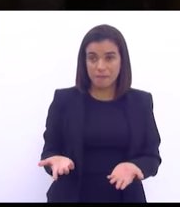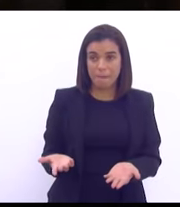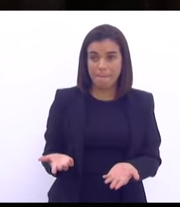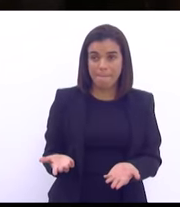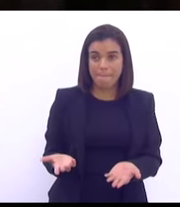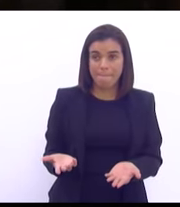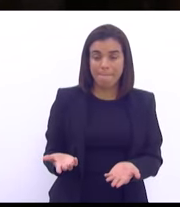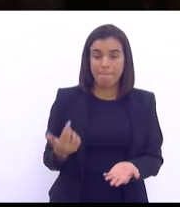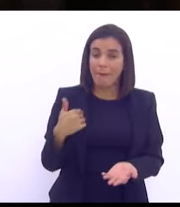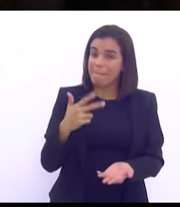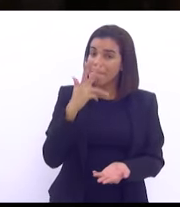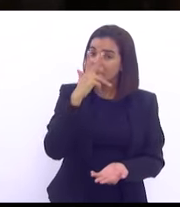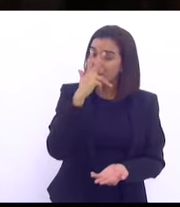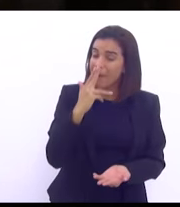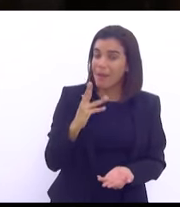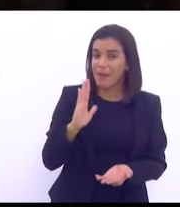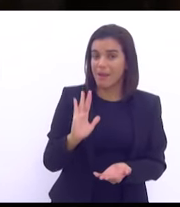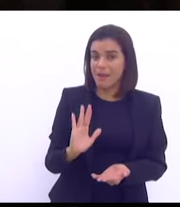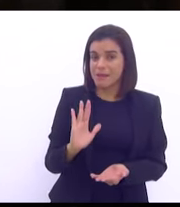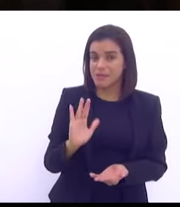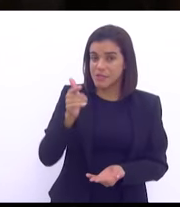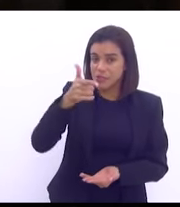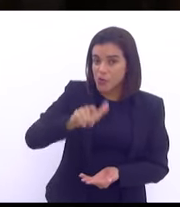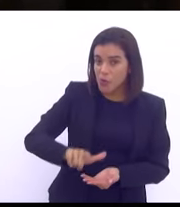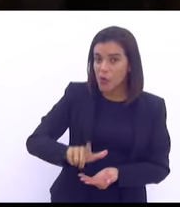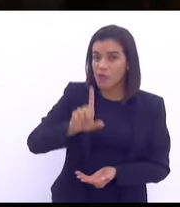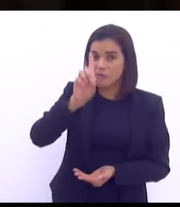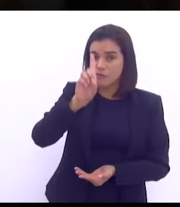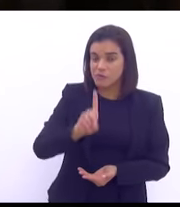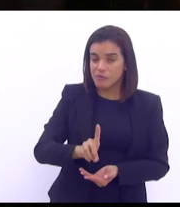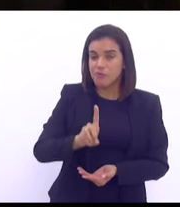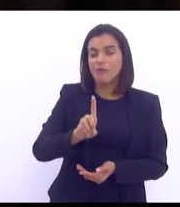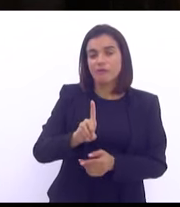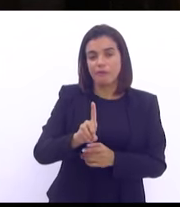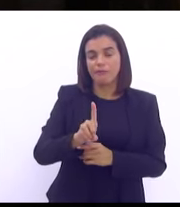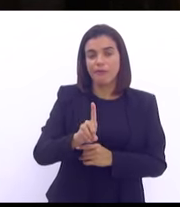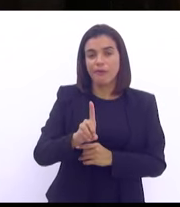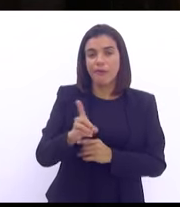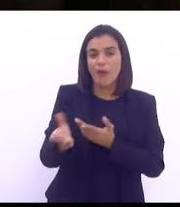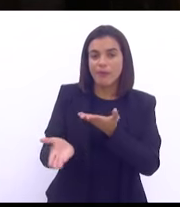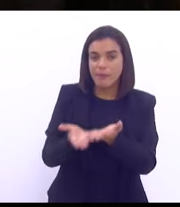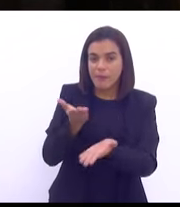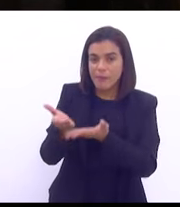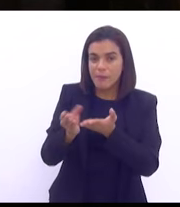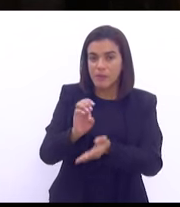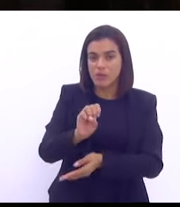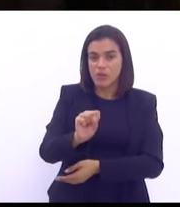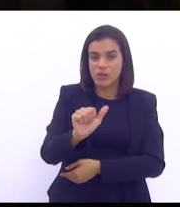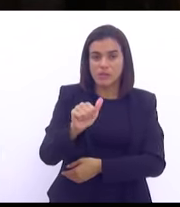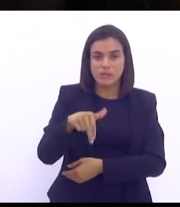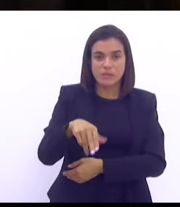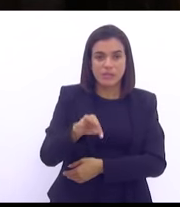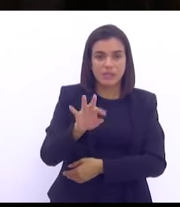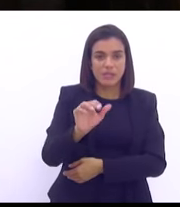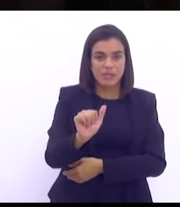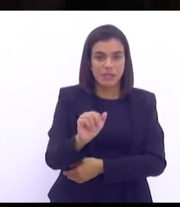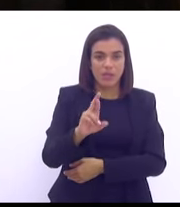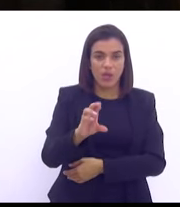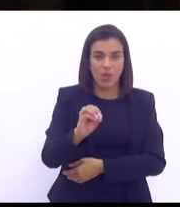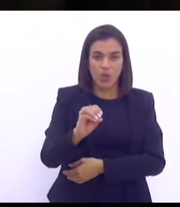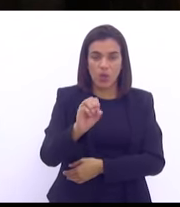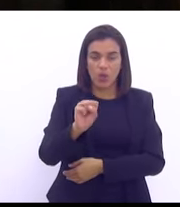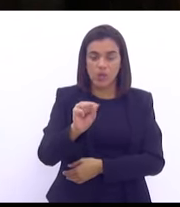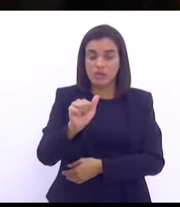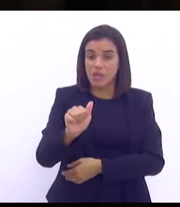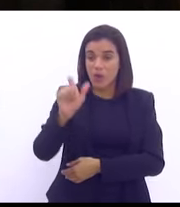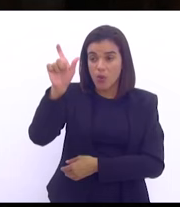parece que voltará para a diretoria de atendimento o Santa Rosa, uma pessoa muito competente, que